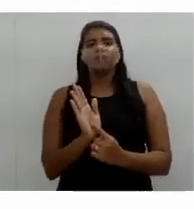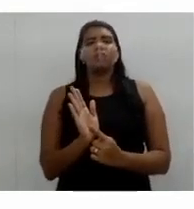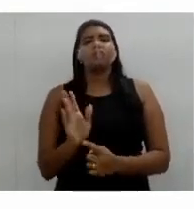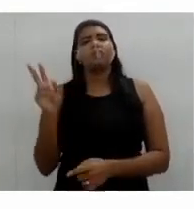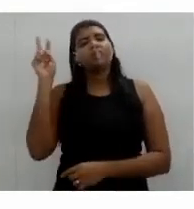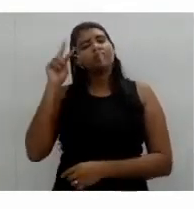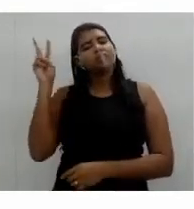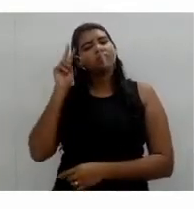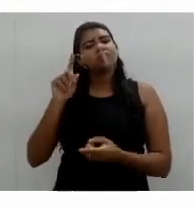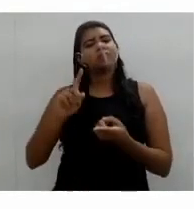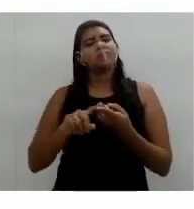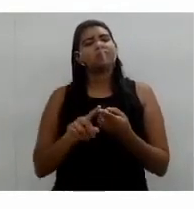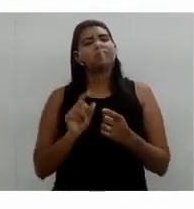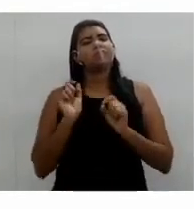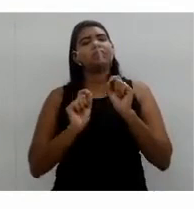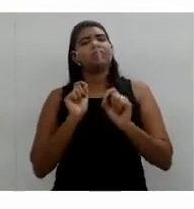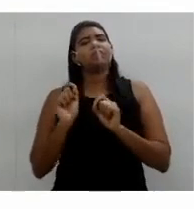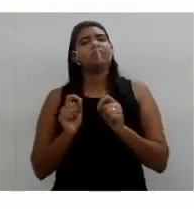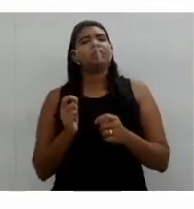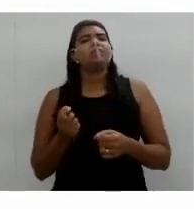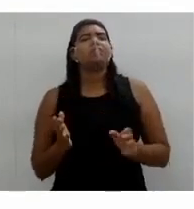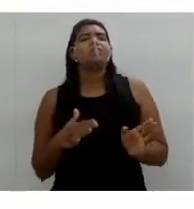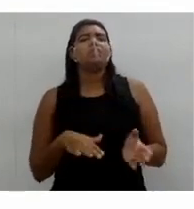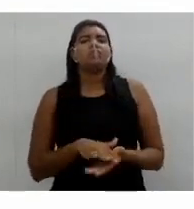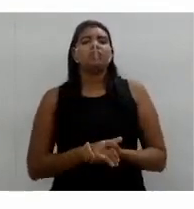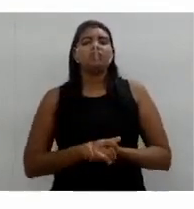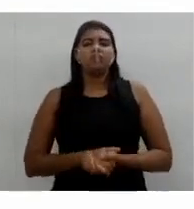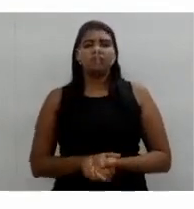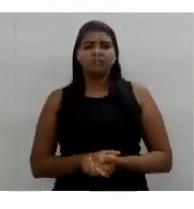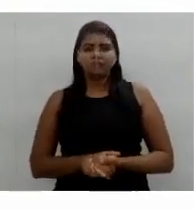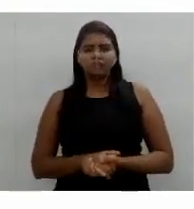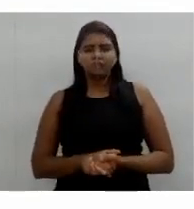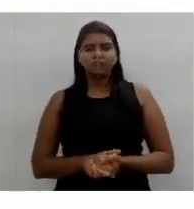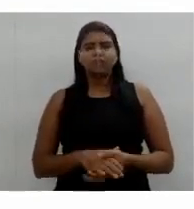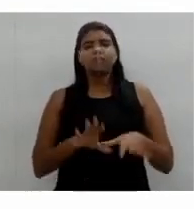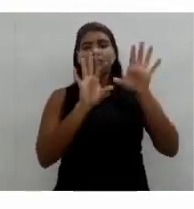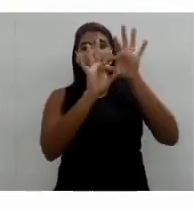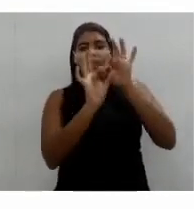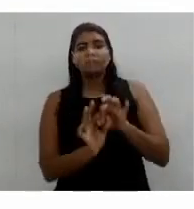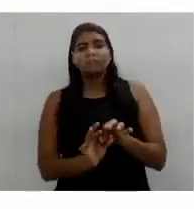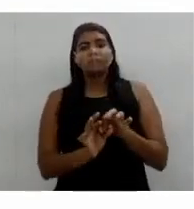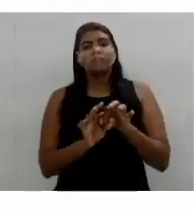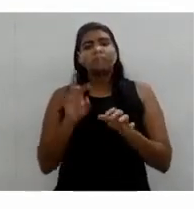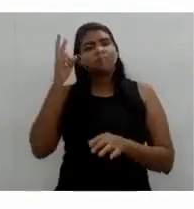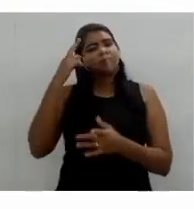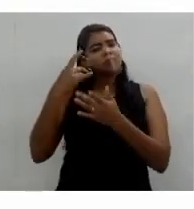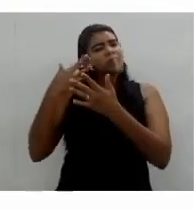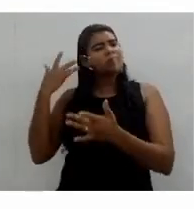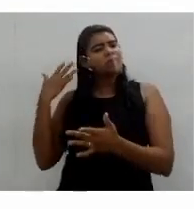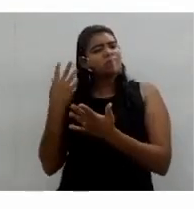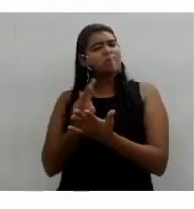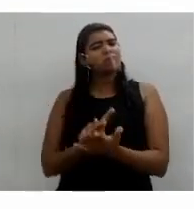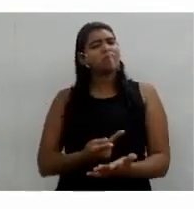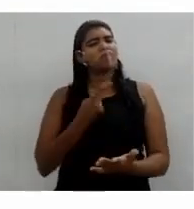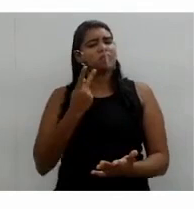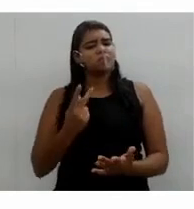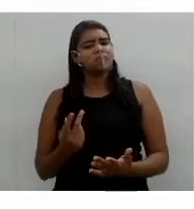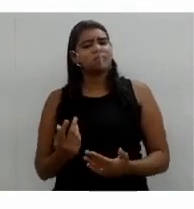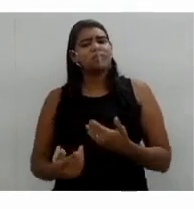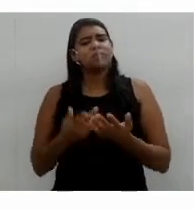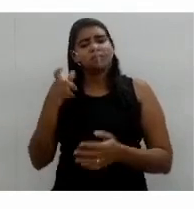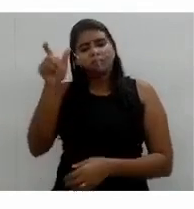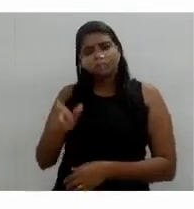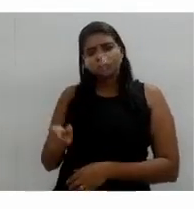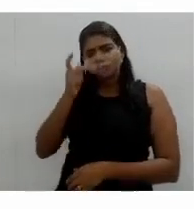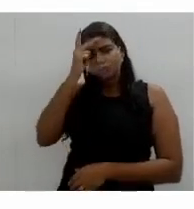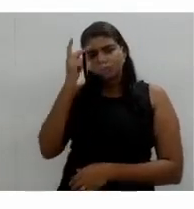gente lembrar também do contexto histórico da época, do motivo que levou o ser humano